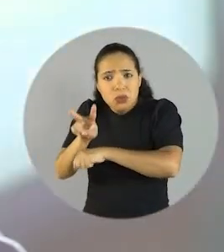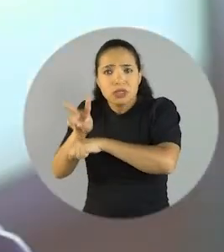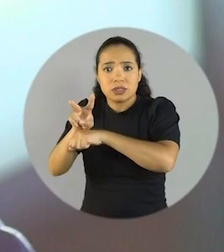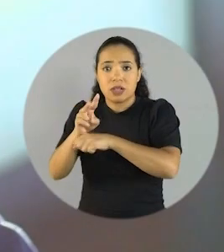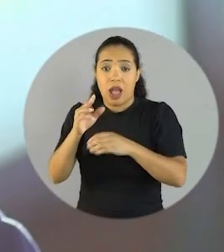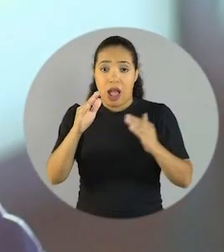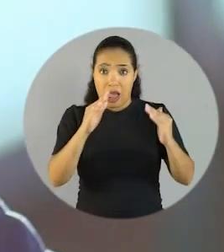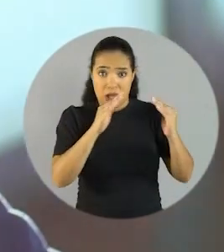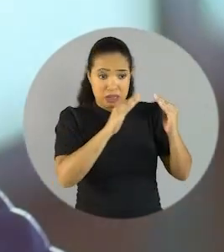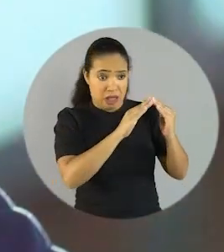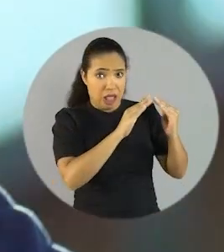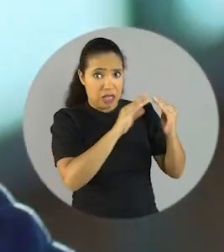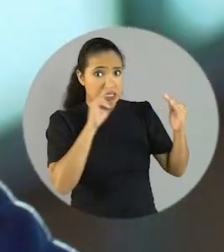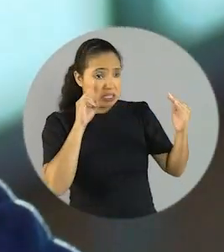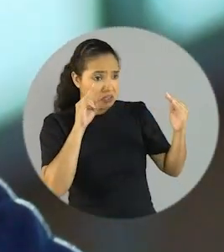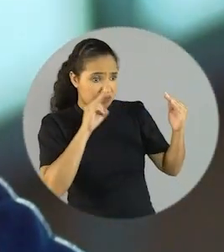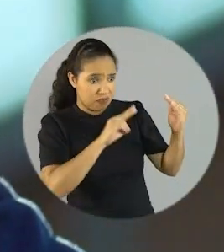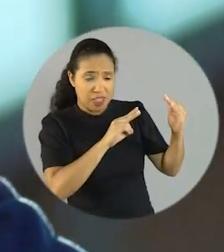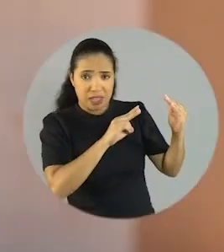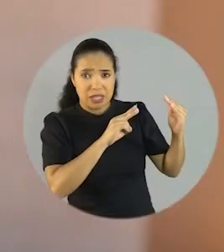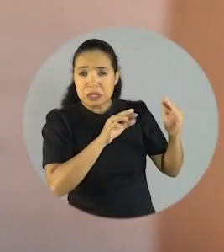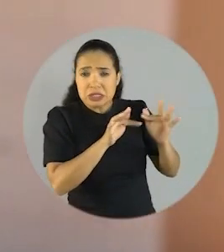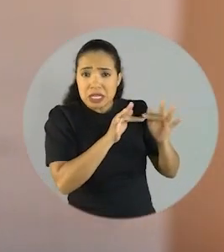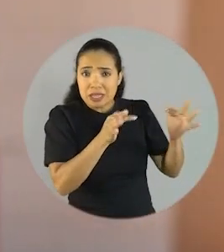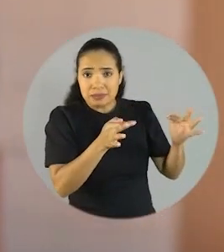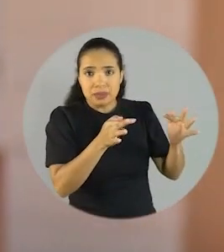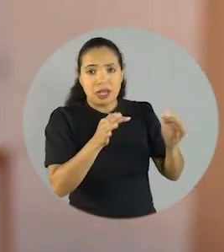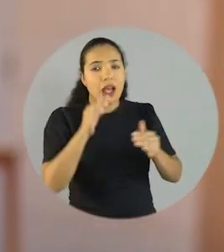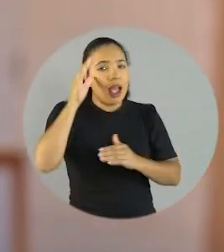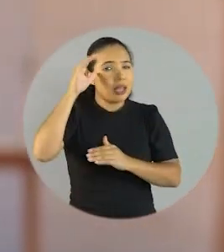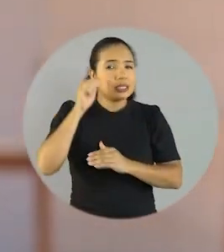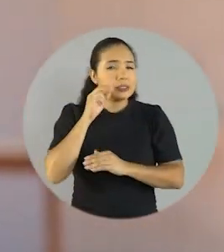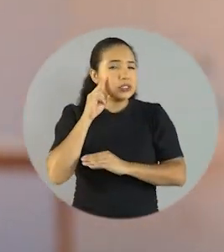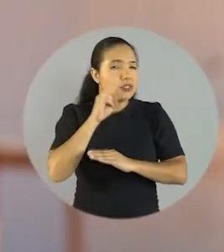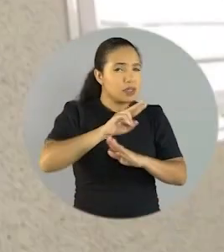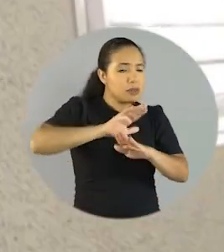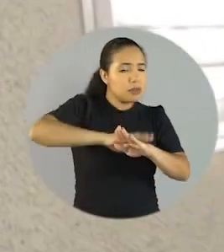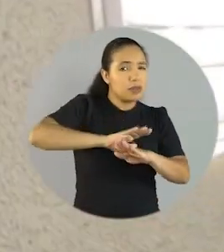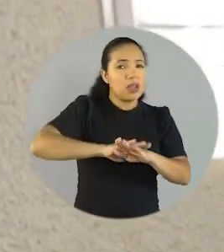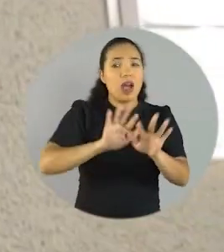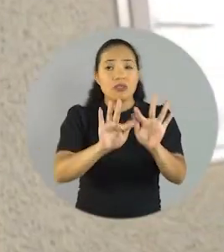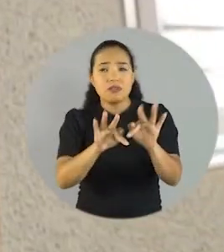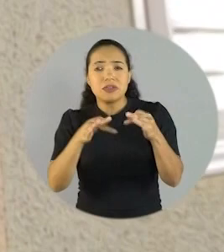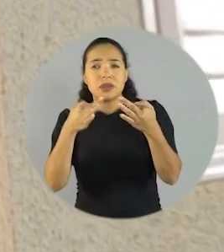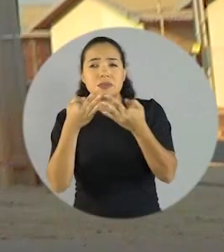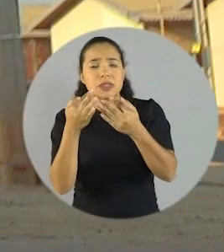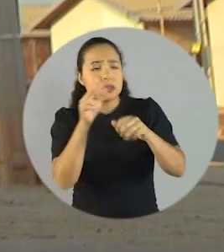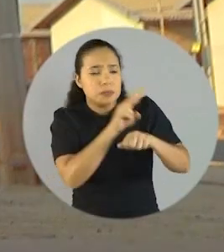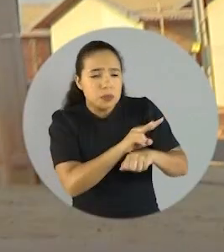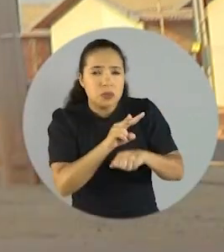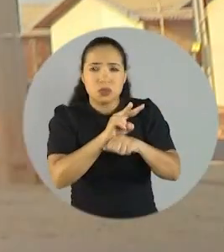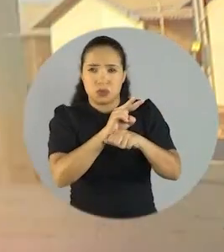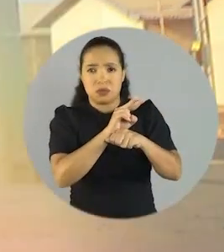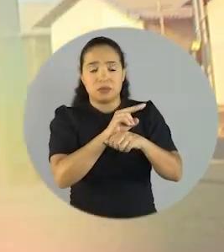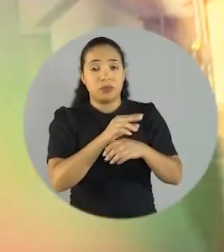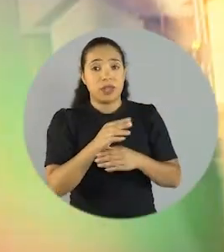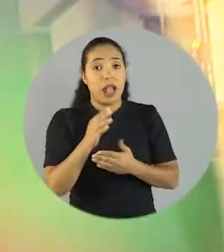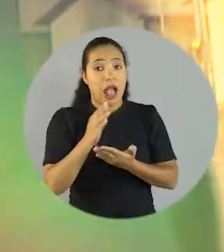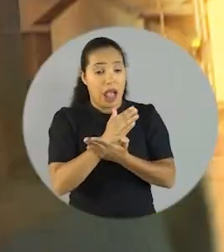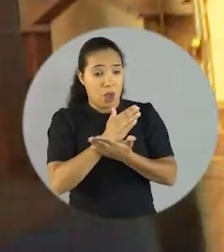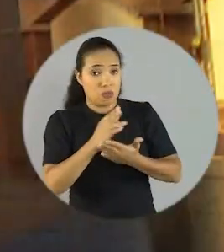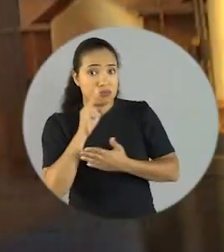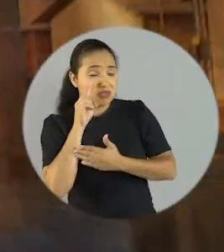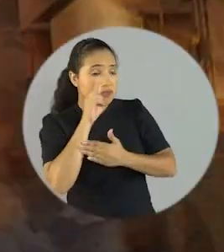enquanto alguns enxergam uma casa, a Cíntia vê uma família protegida por um lar. Onde outros